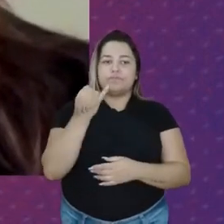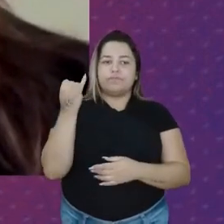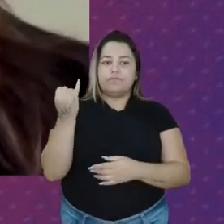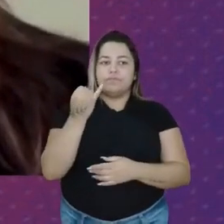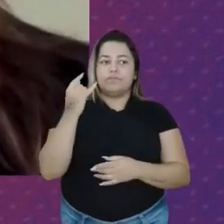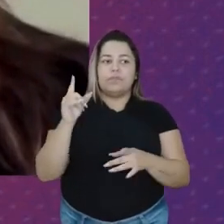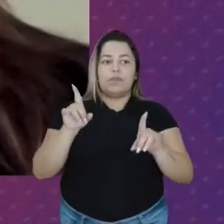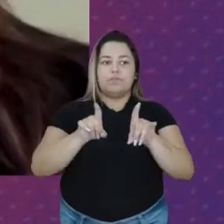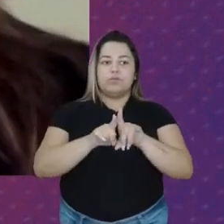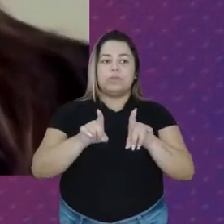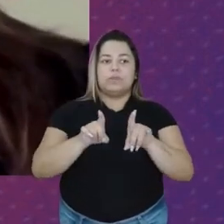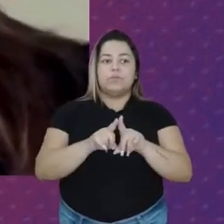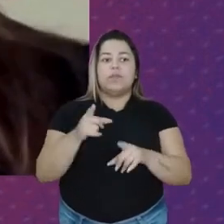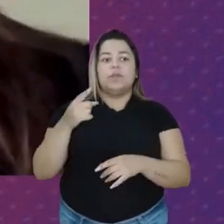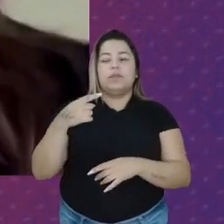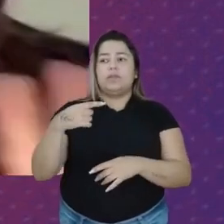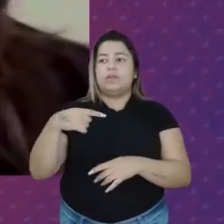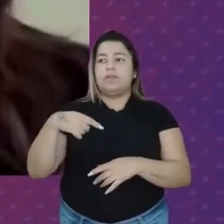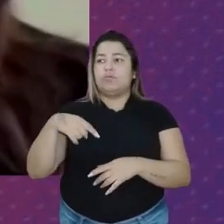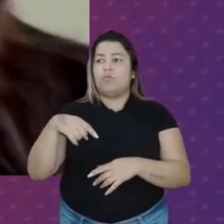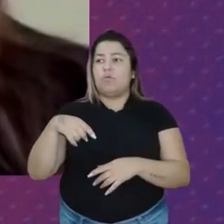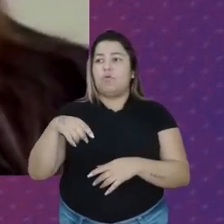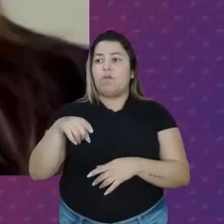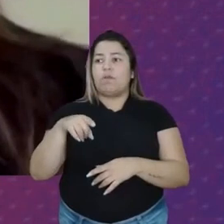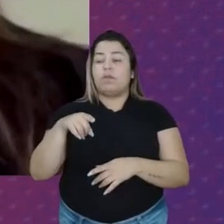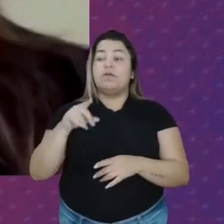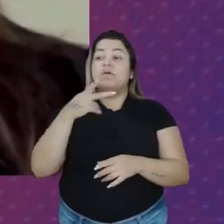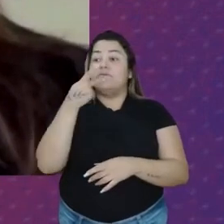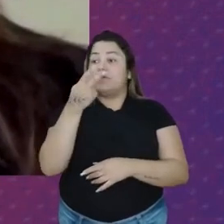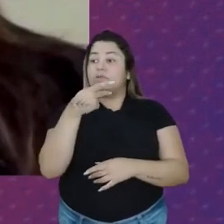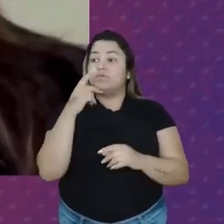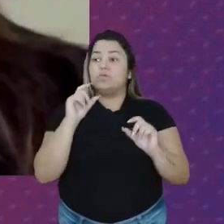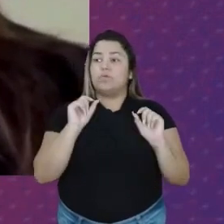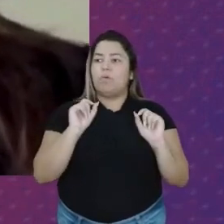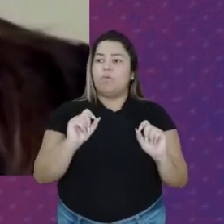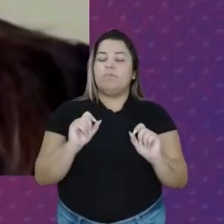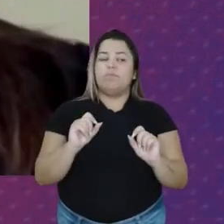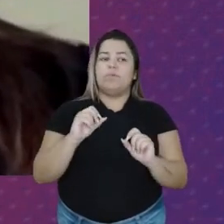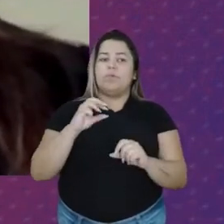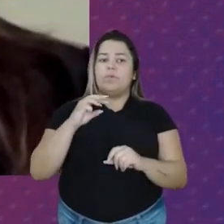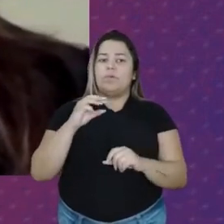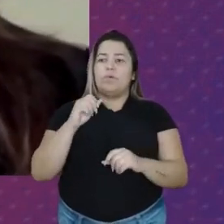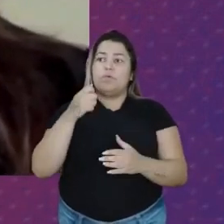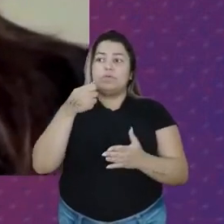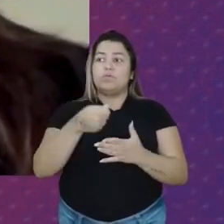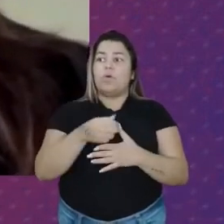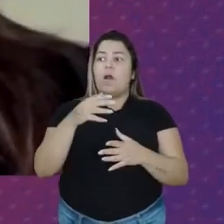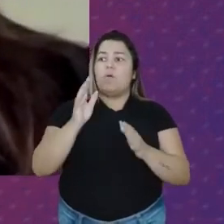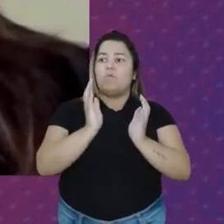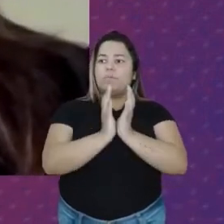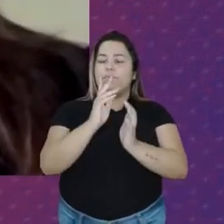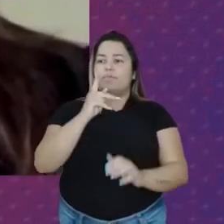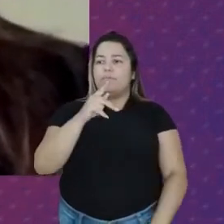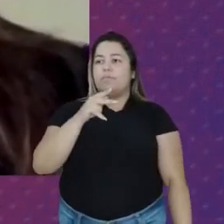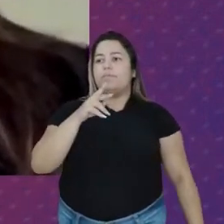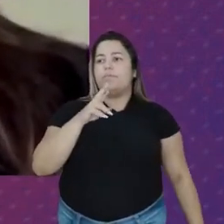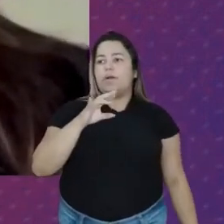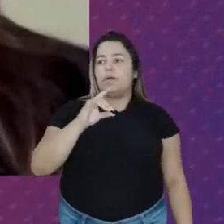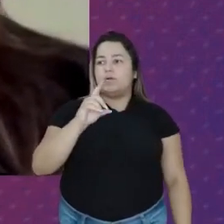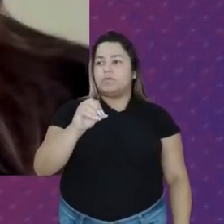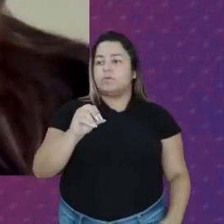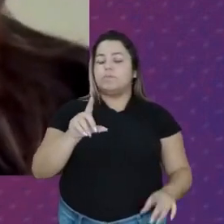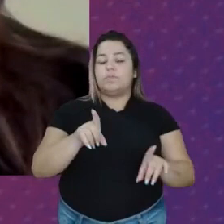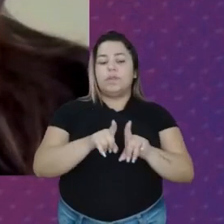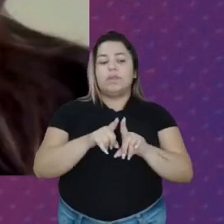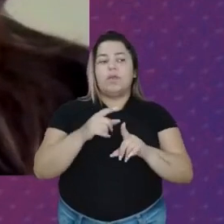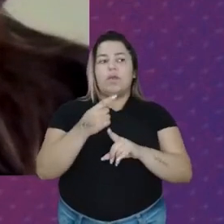ajuste. Também é importante, já que eu estou falando de obrigações do partido com relação ao financiamento, vocês sabem que